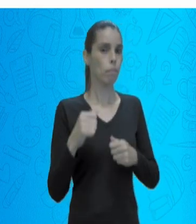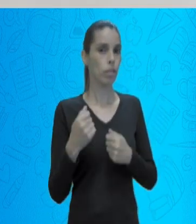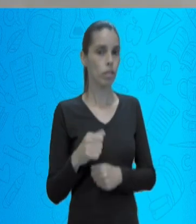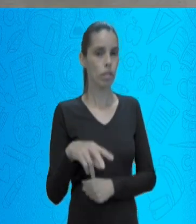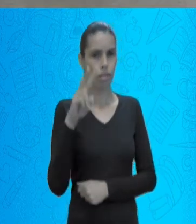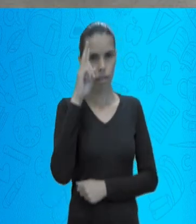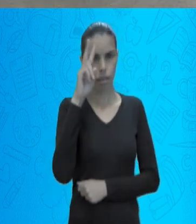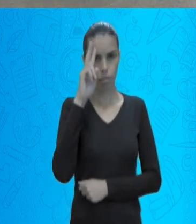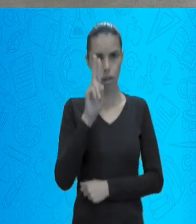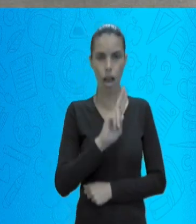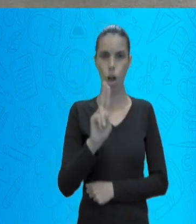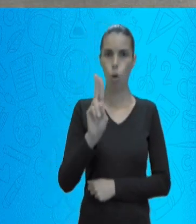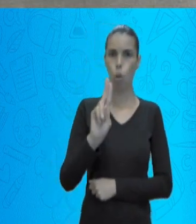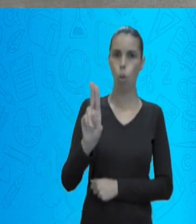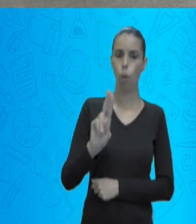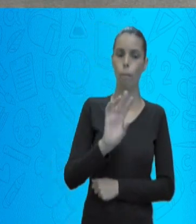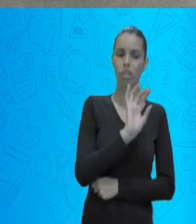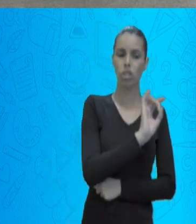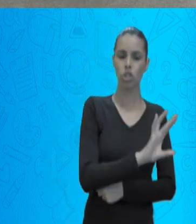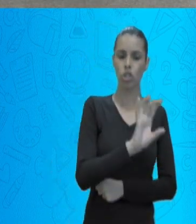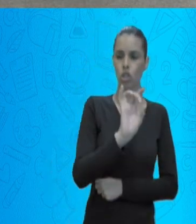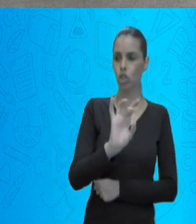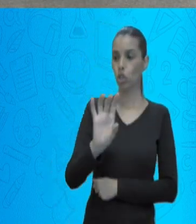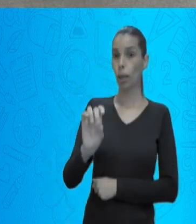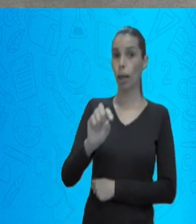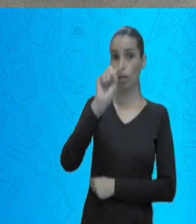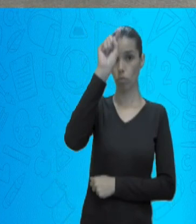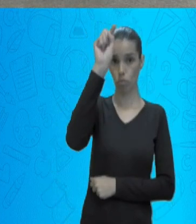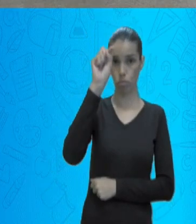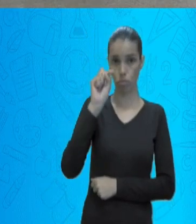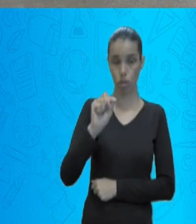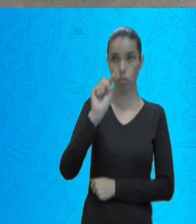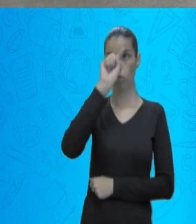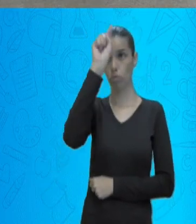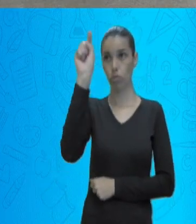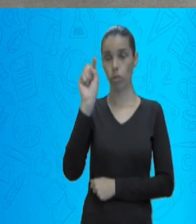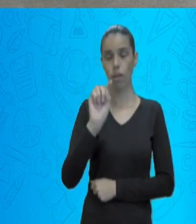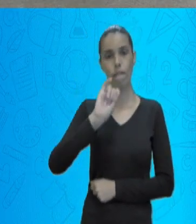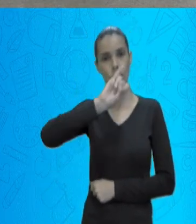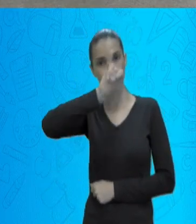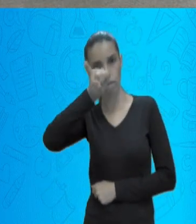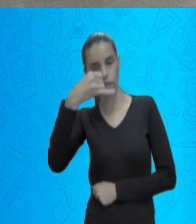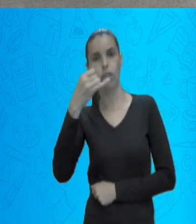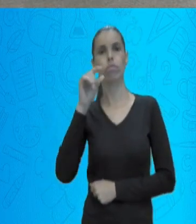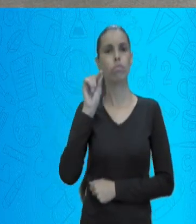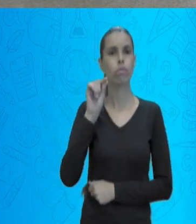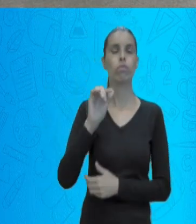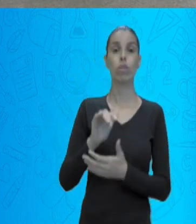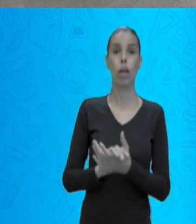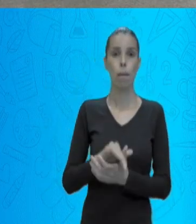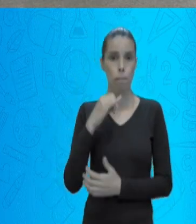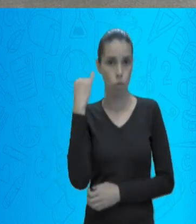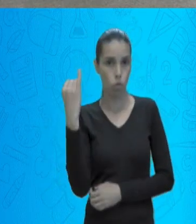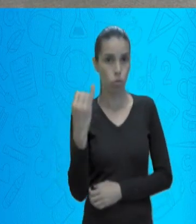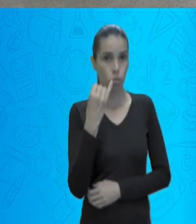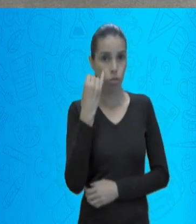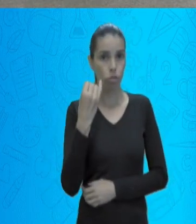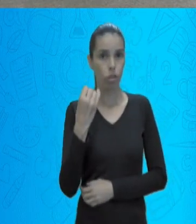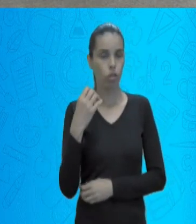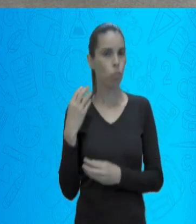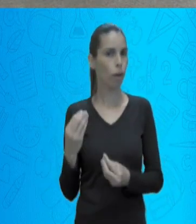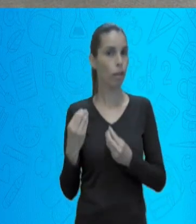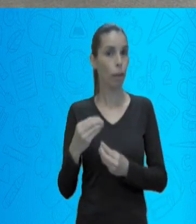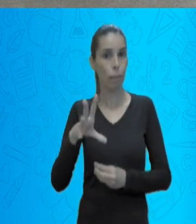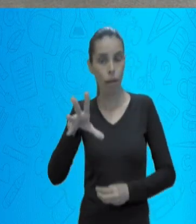um deles. Isso é praticar. Isso é importante para vocês fixarem o que nós aprendemos aqui agora.